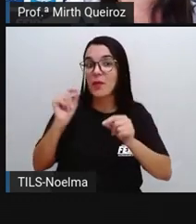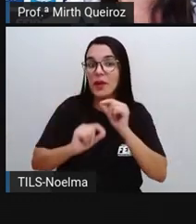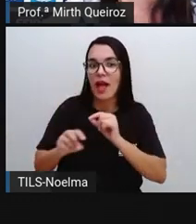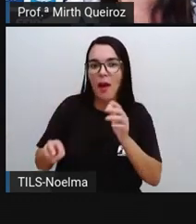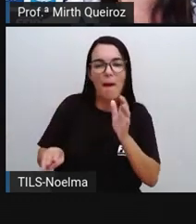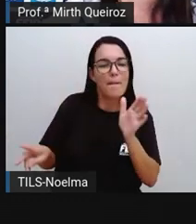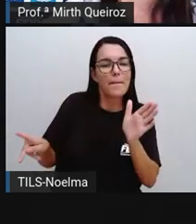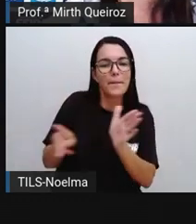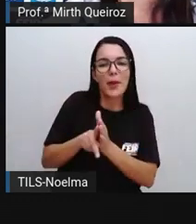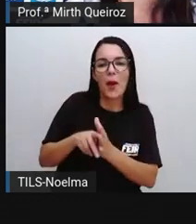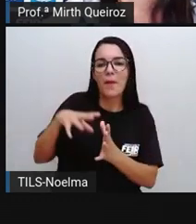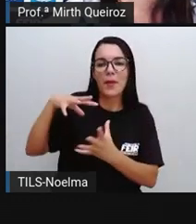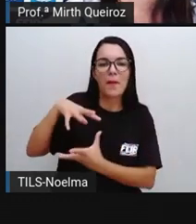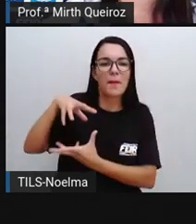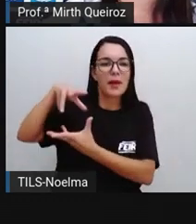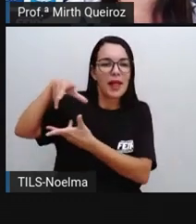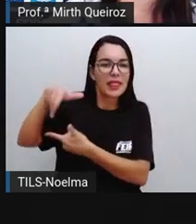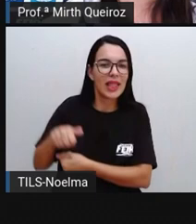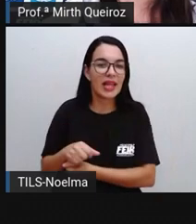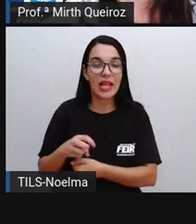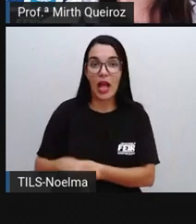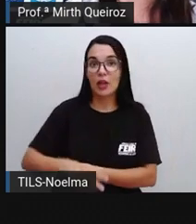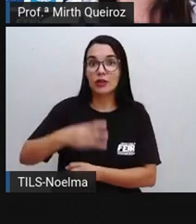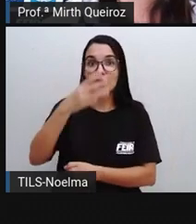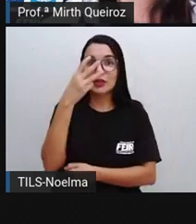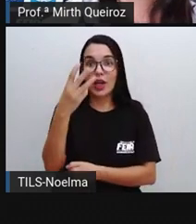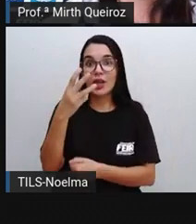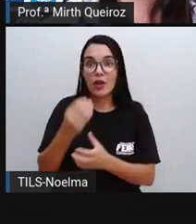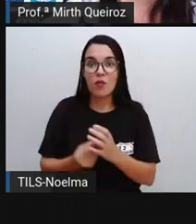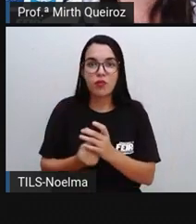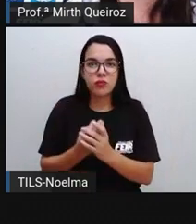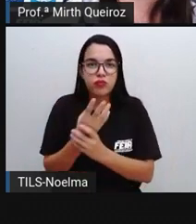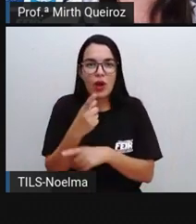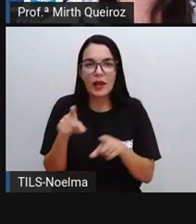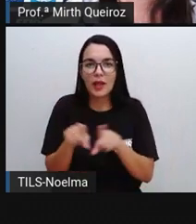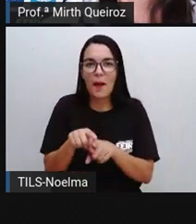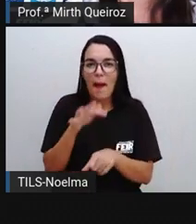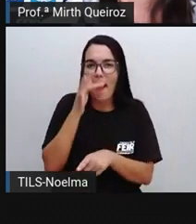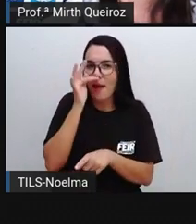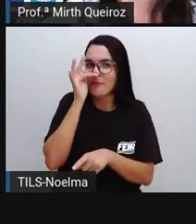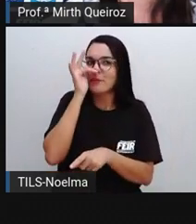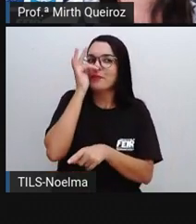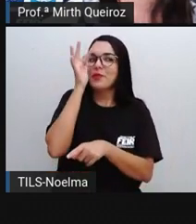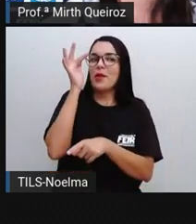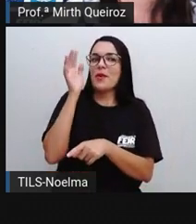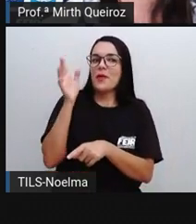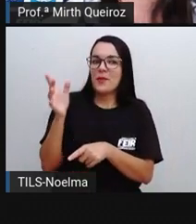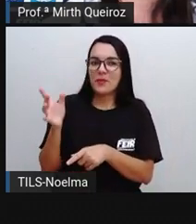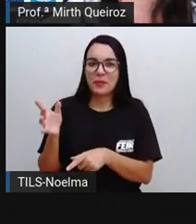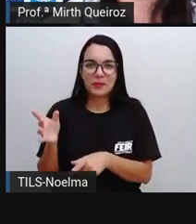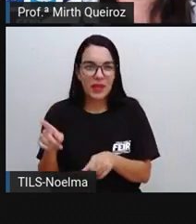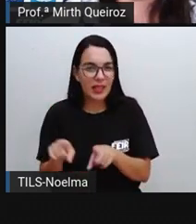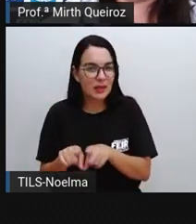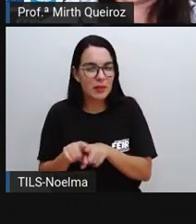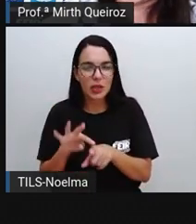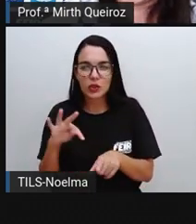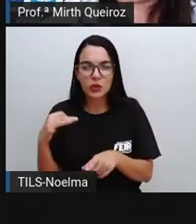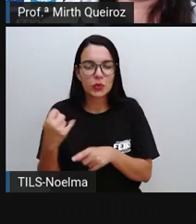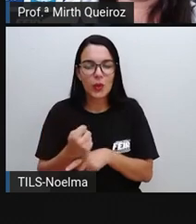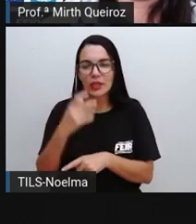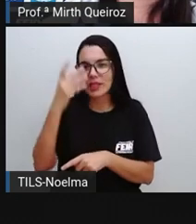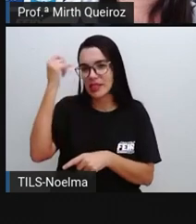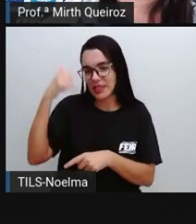vulcões e uma flor presunçosa. Uma história maravilhosa e profunda para todas as idades e que foi